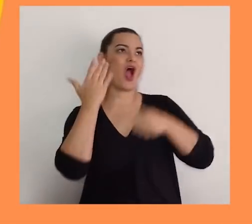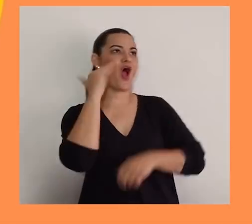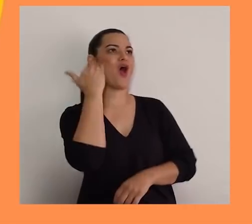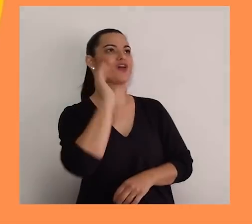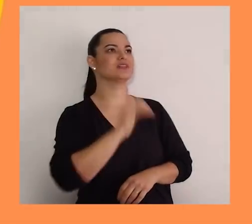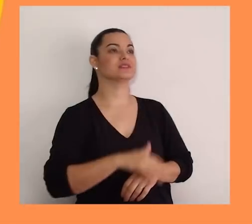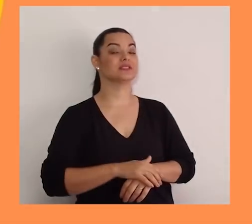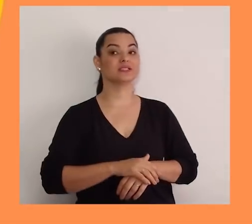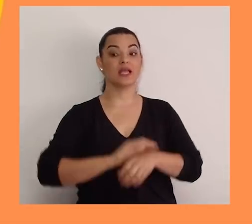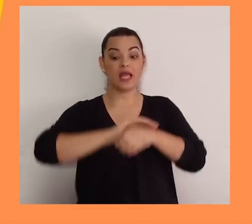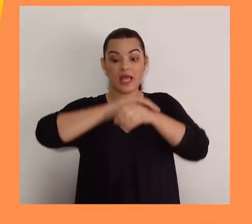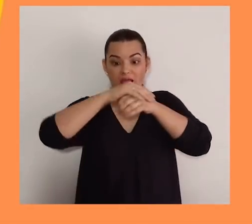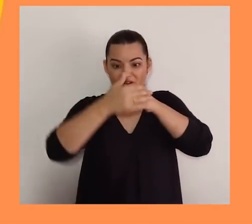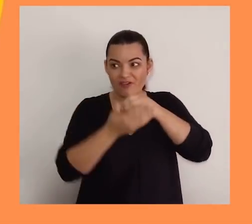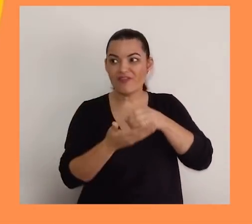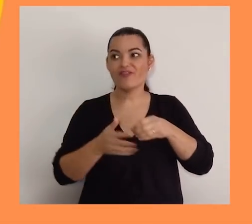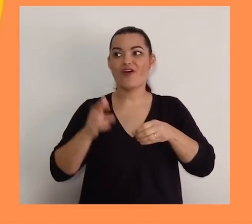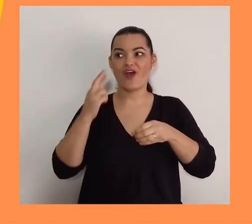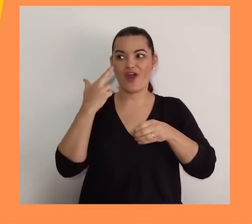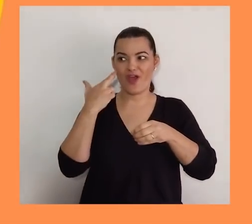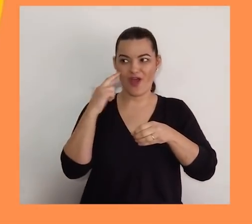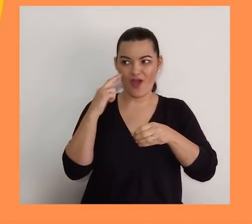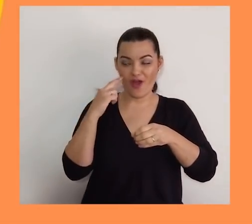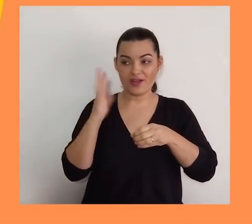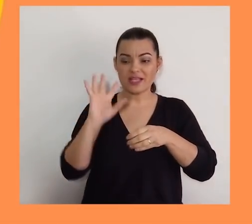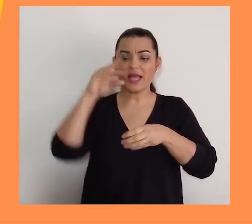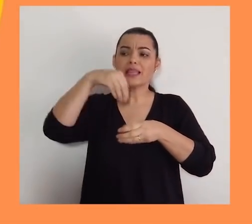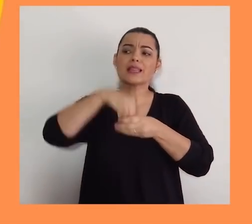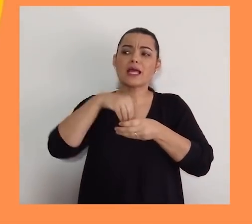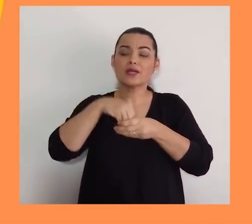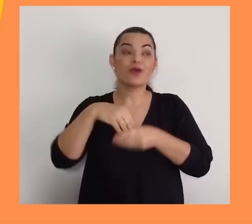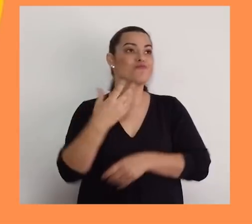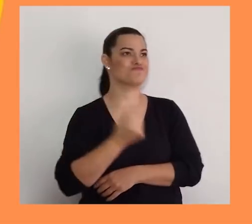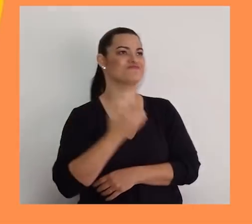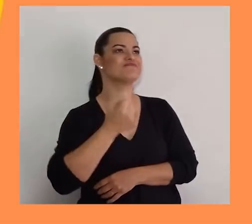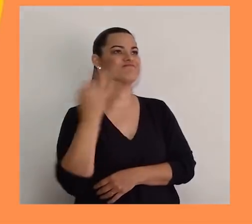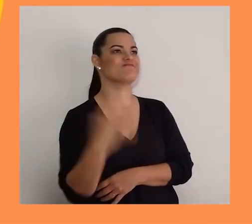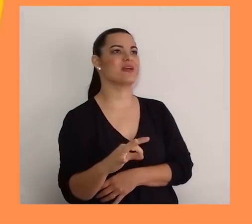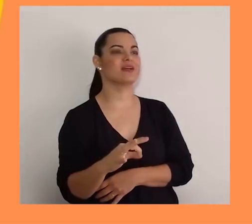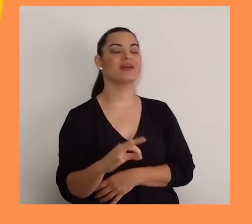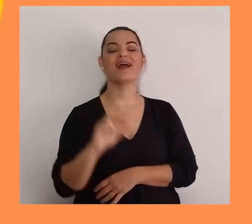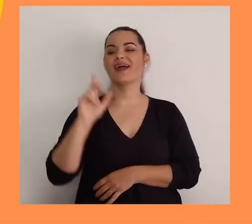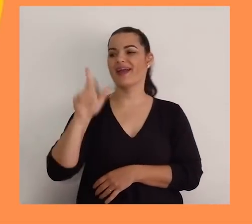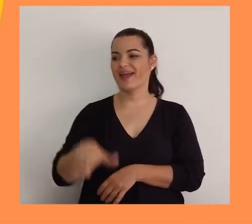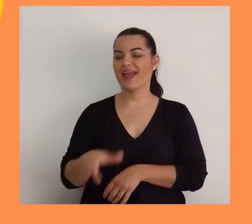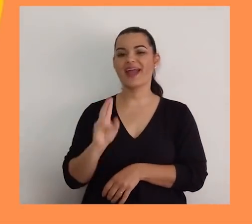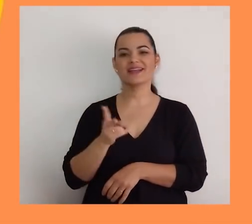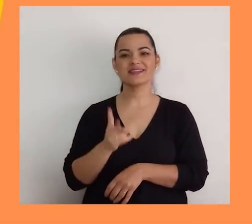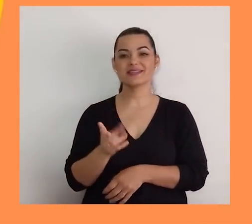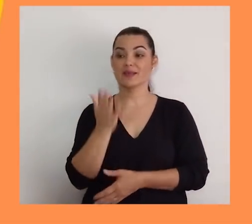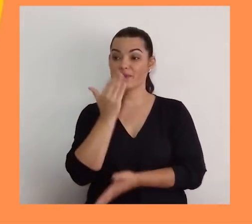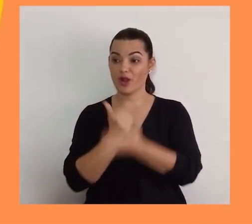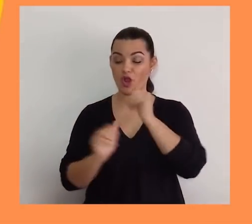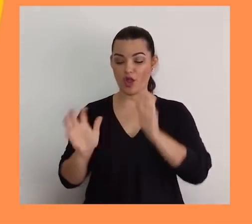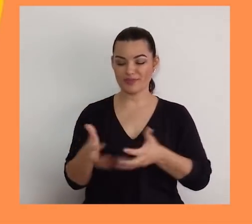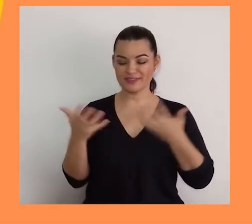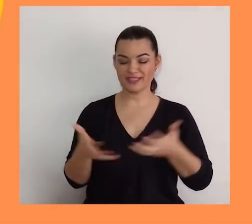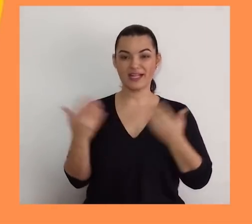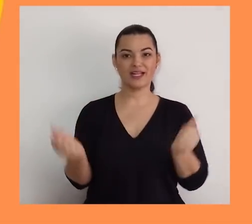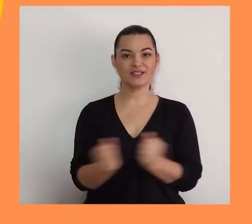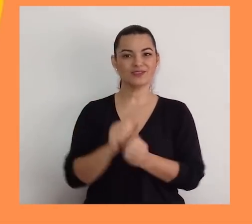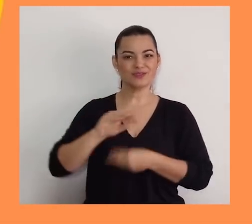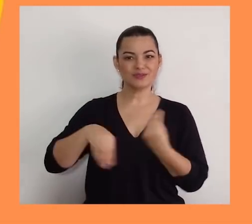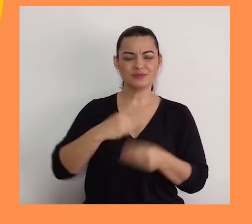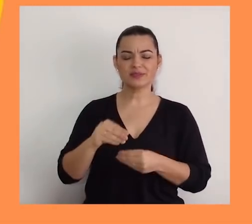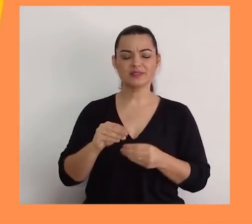O Grande Rabanete. Felipe, você sabe o que é um rabanete? Sim, é uma comida. É